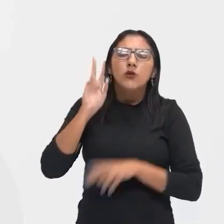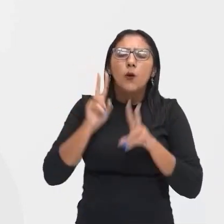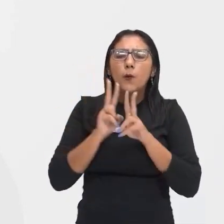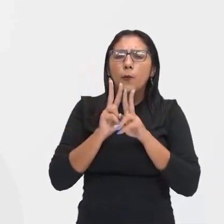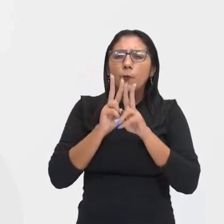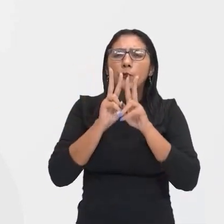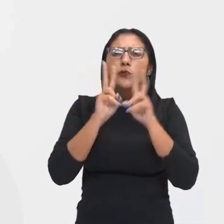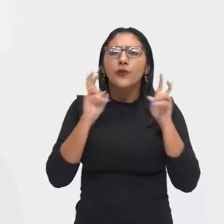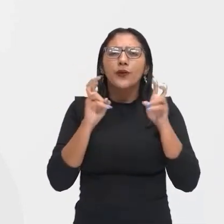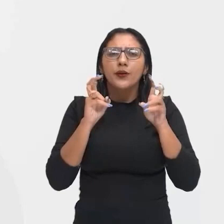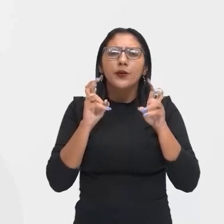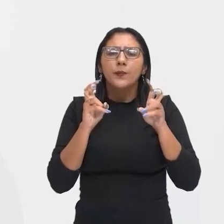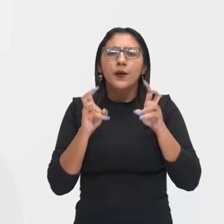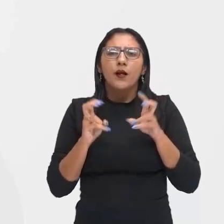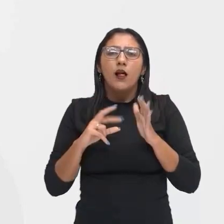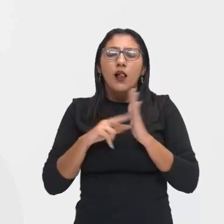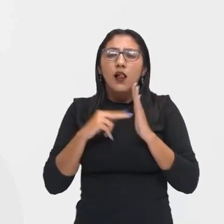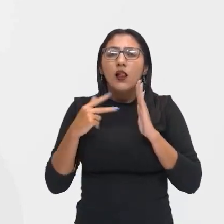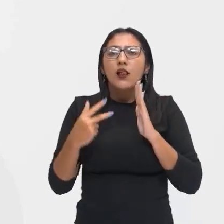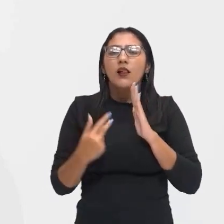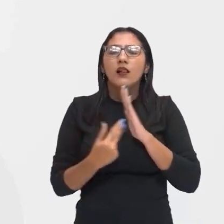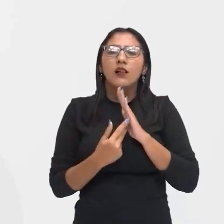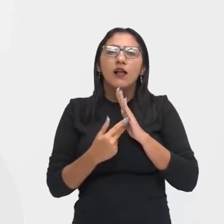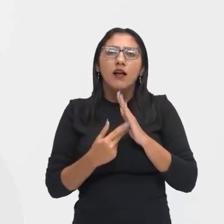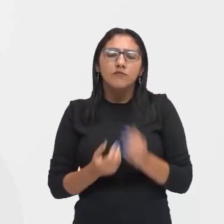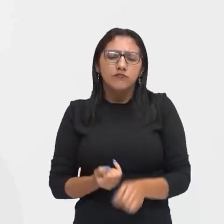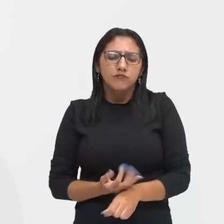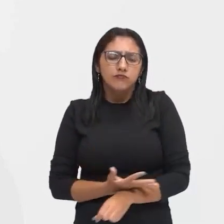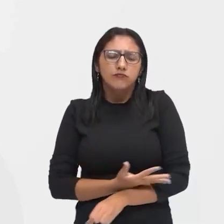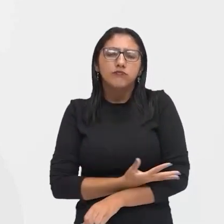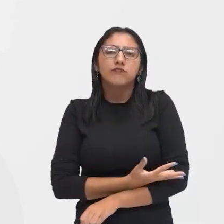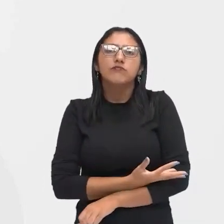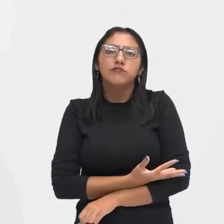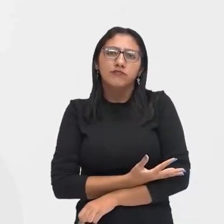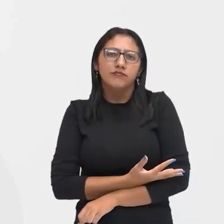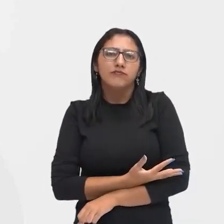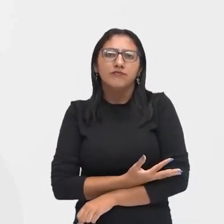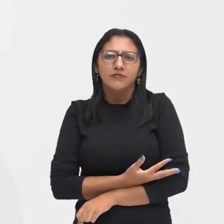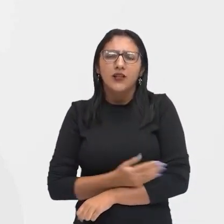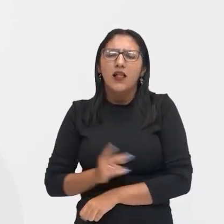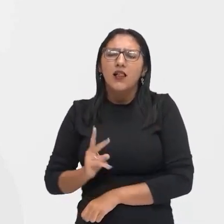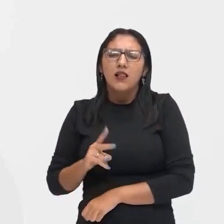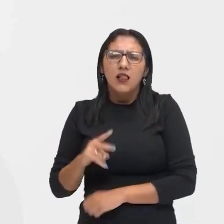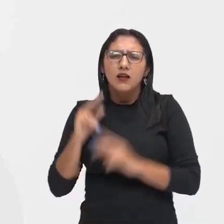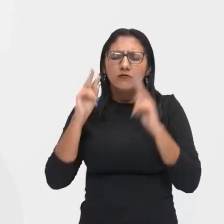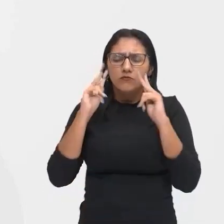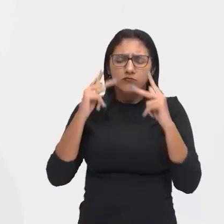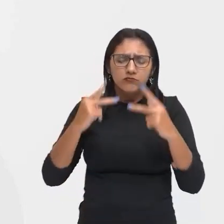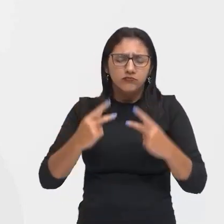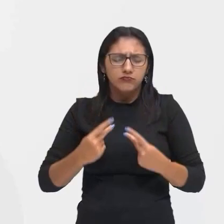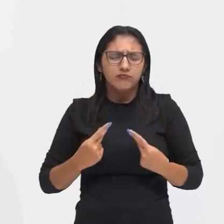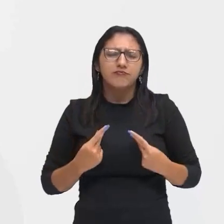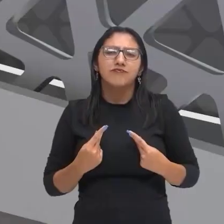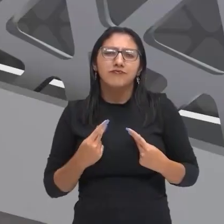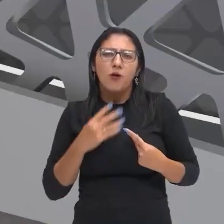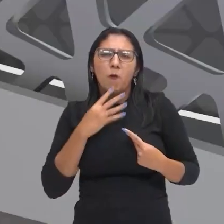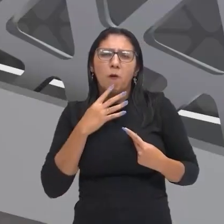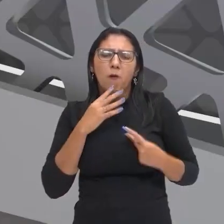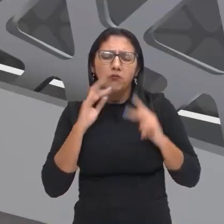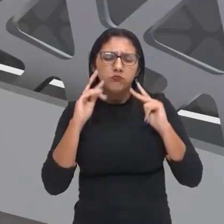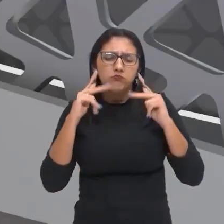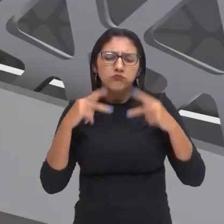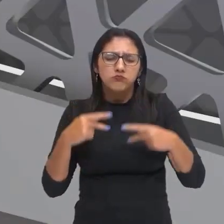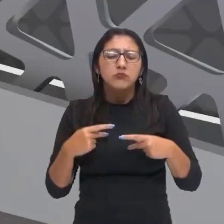as emoções. É a questão da autoanálise, de se conhecer. Para quê? Para que eu